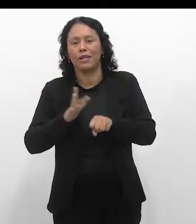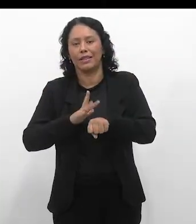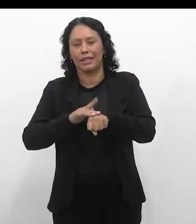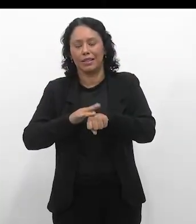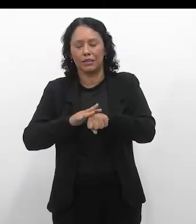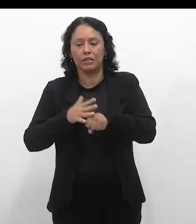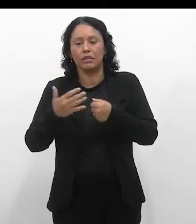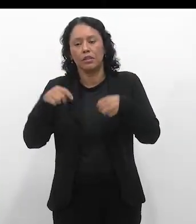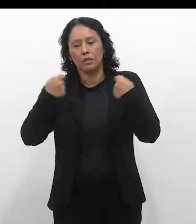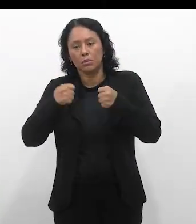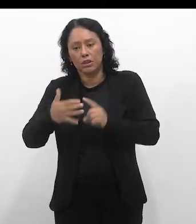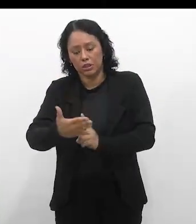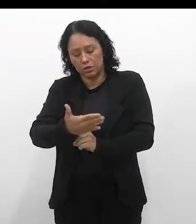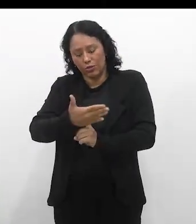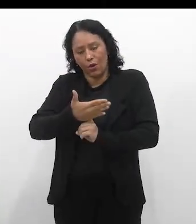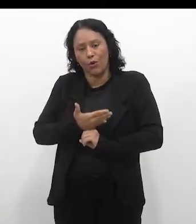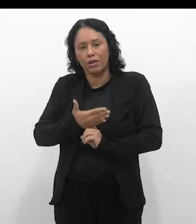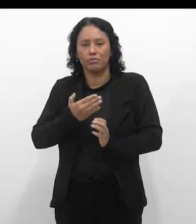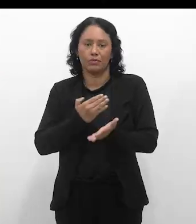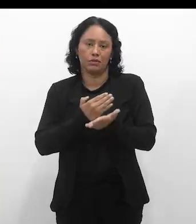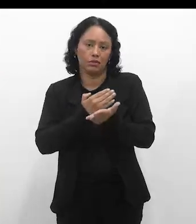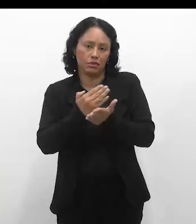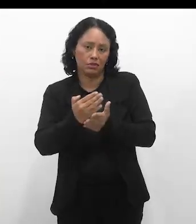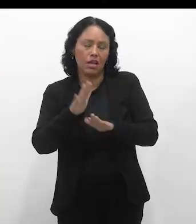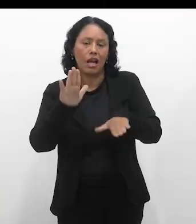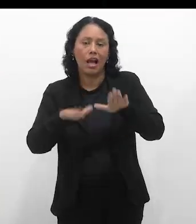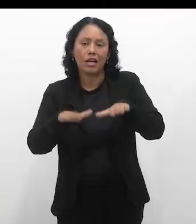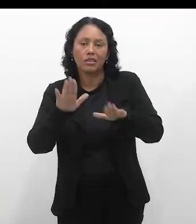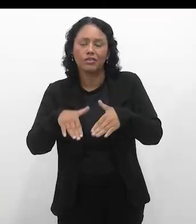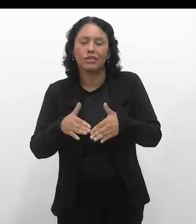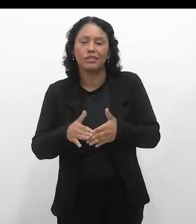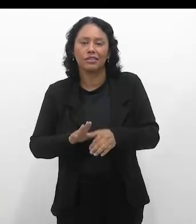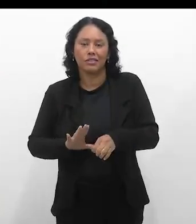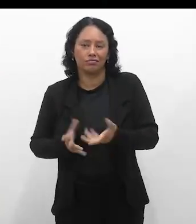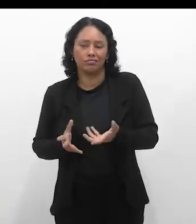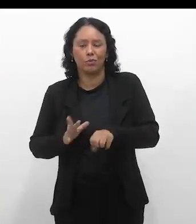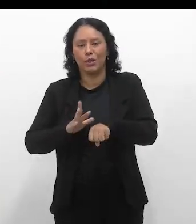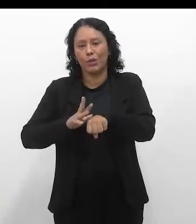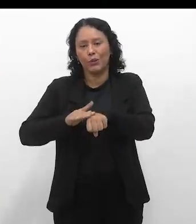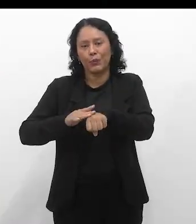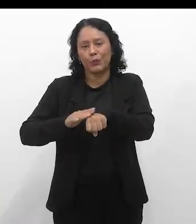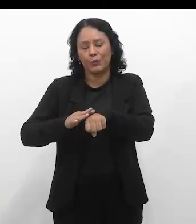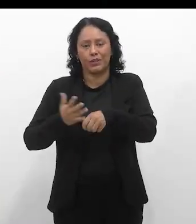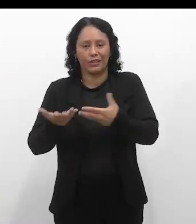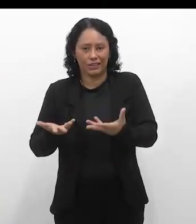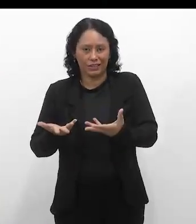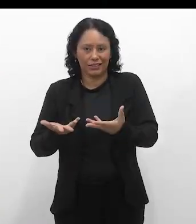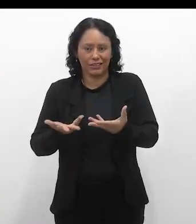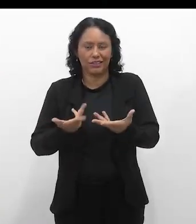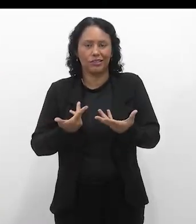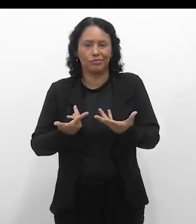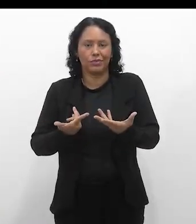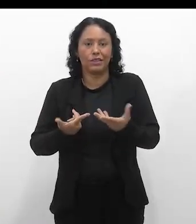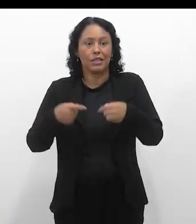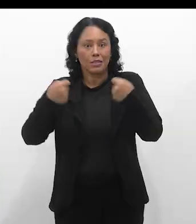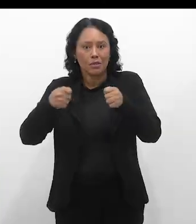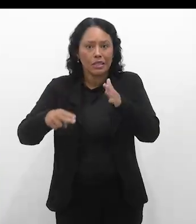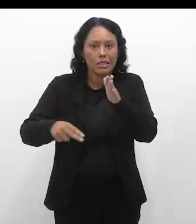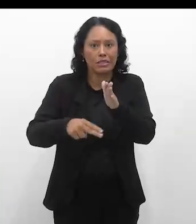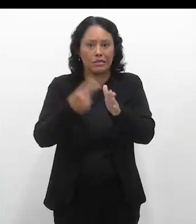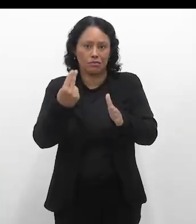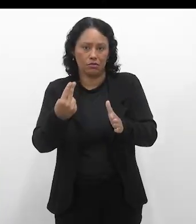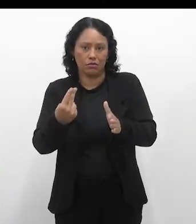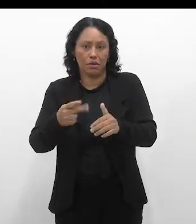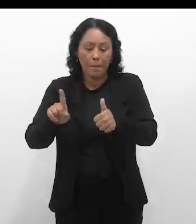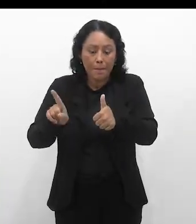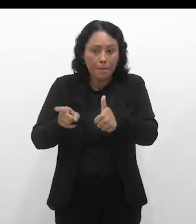precisa de um acolhimento inicial. Muitas vezes não é ter doença em certos lugares que vai obrigatoriamente ser cirúrgico. O que a gente